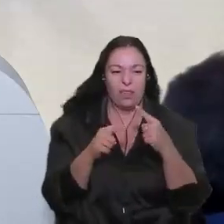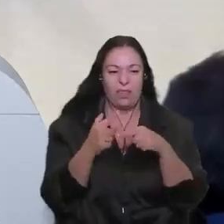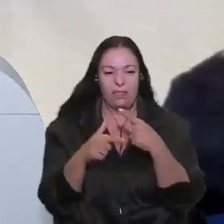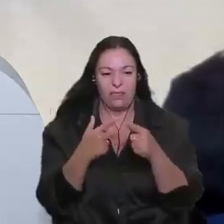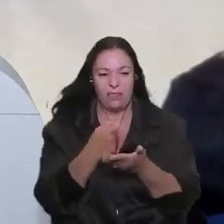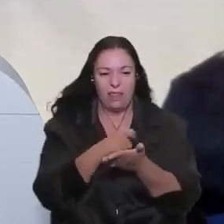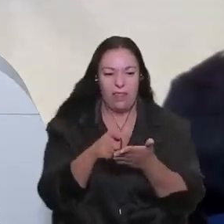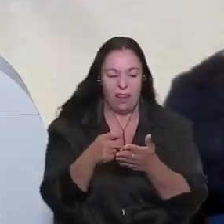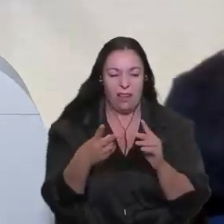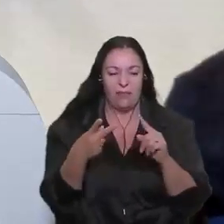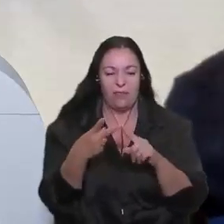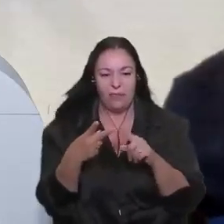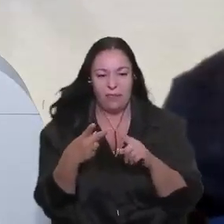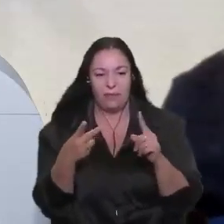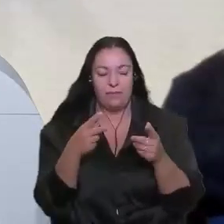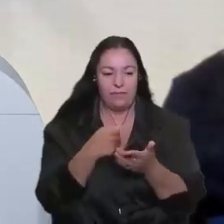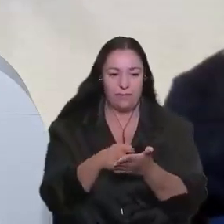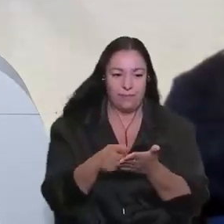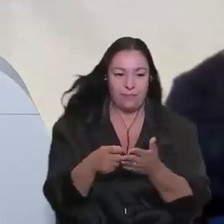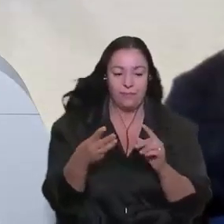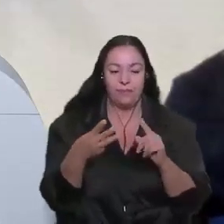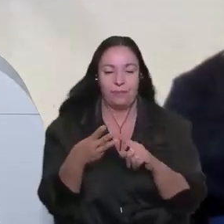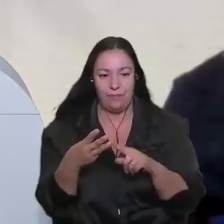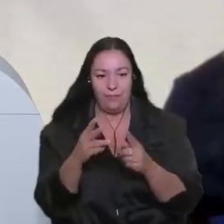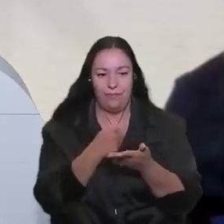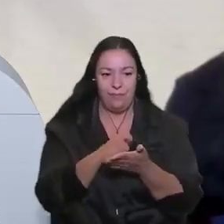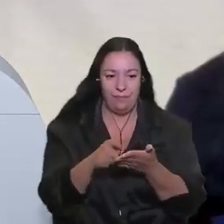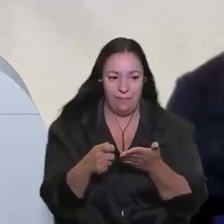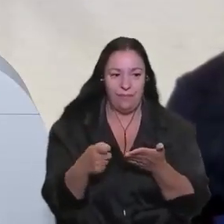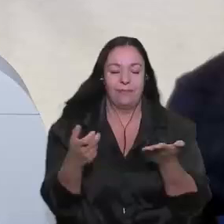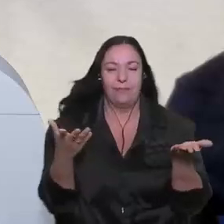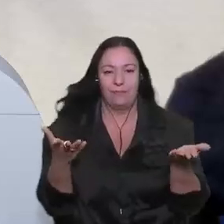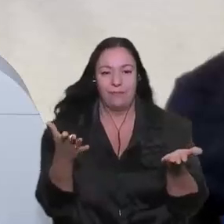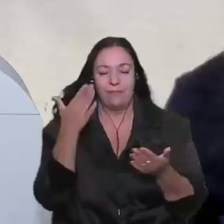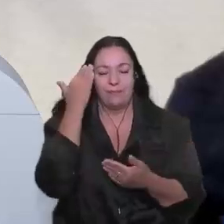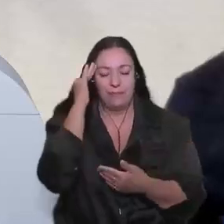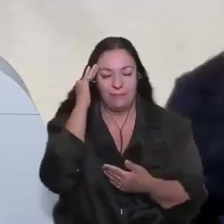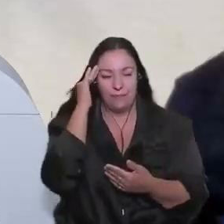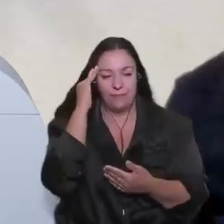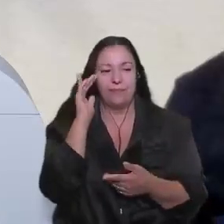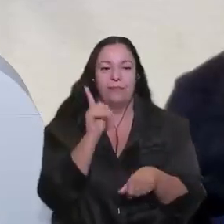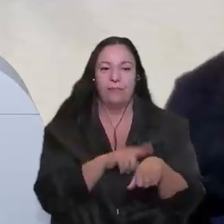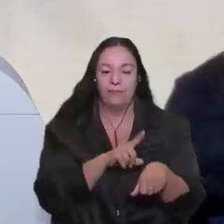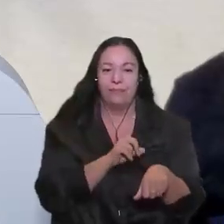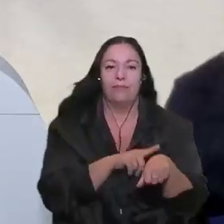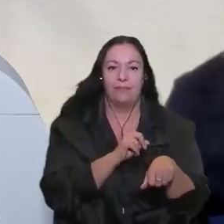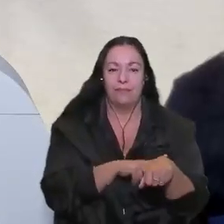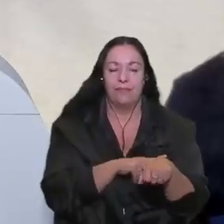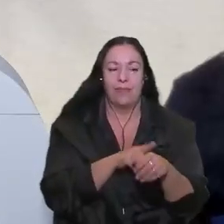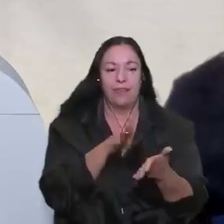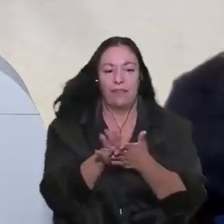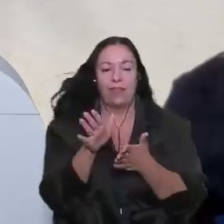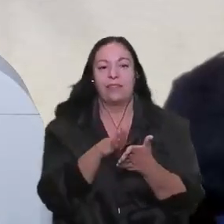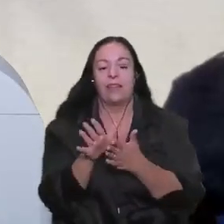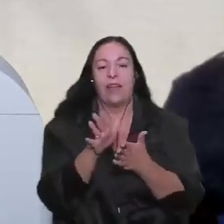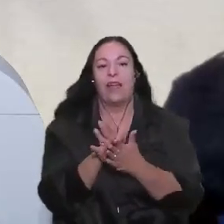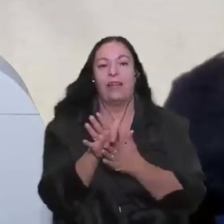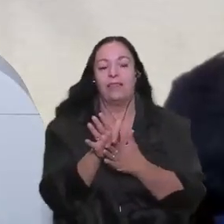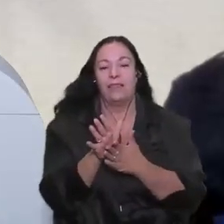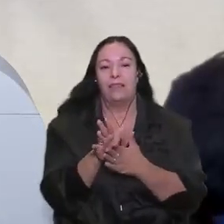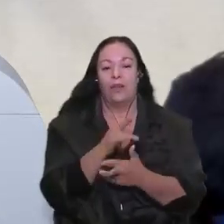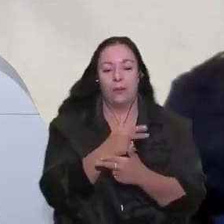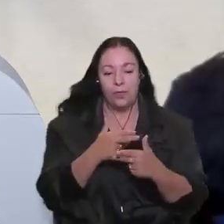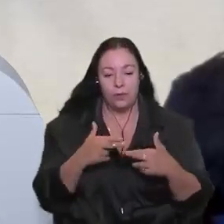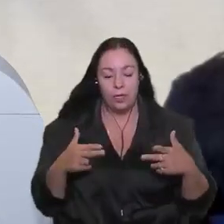outra, e elas vão se entendendo, né? Então, isso já vem há algum tempo, então eu acho que vai sair algumas